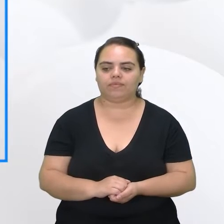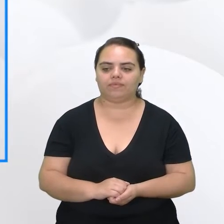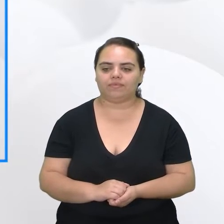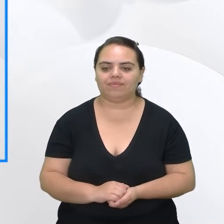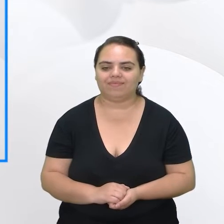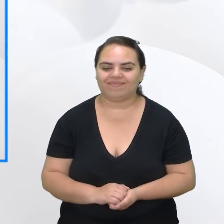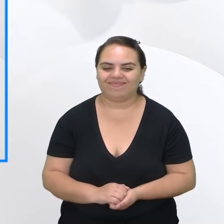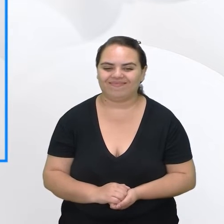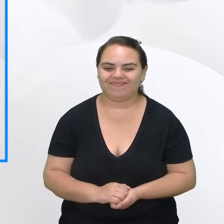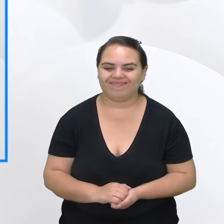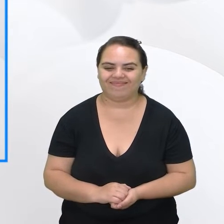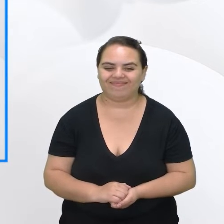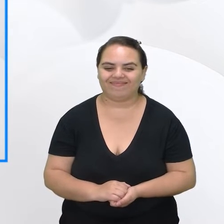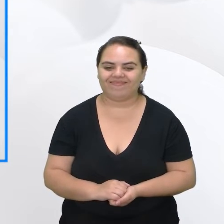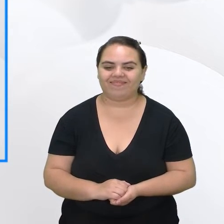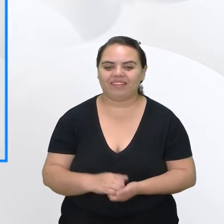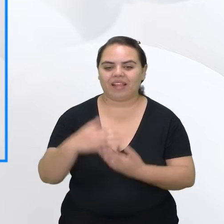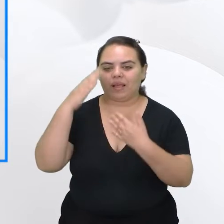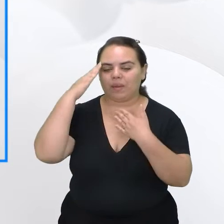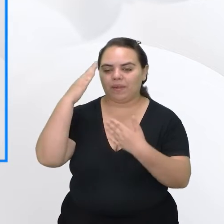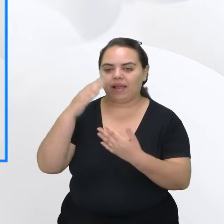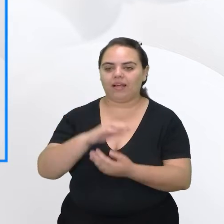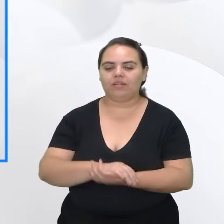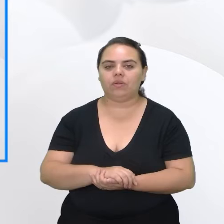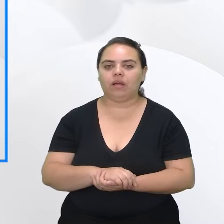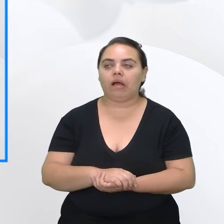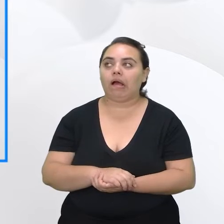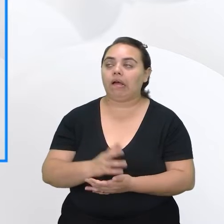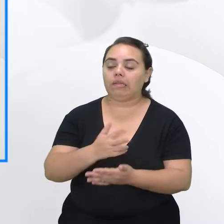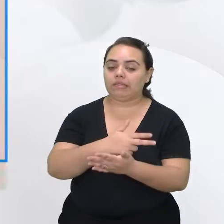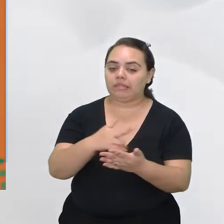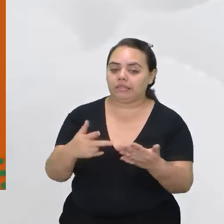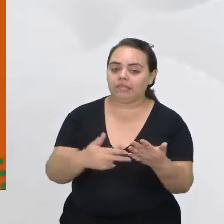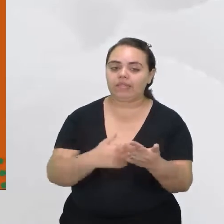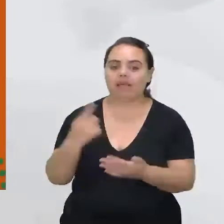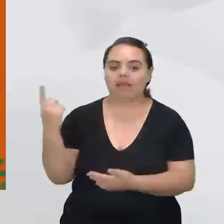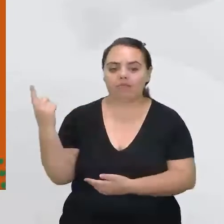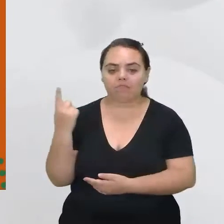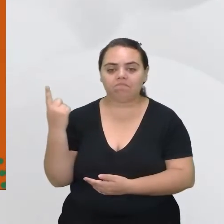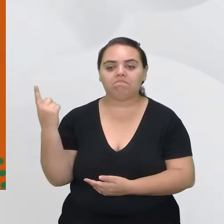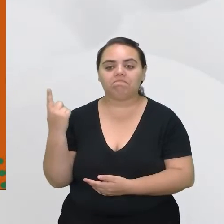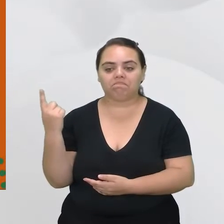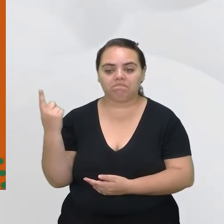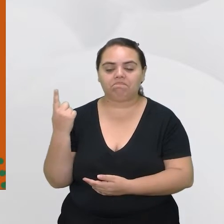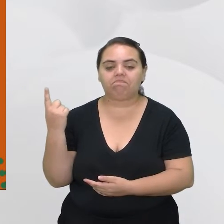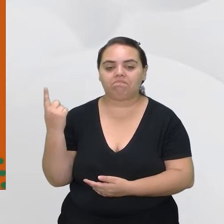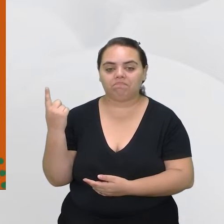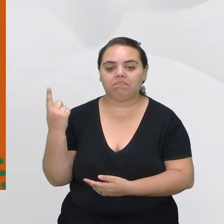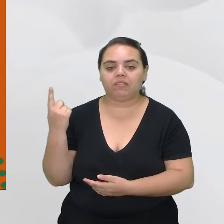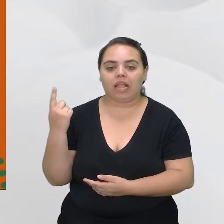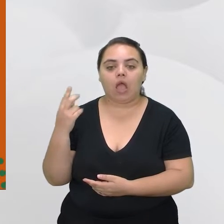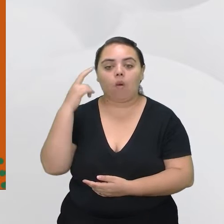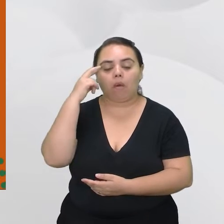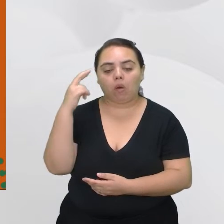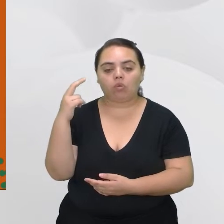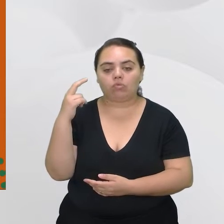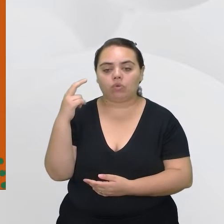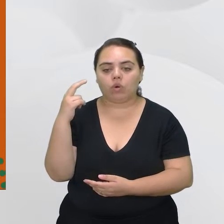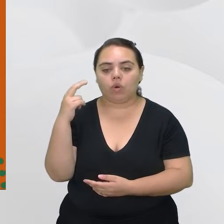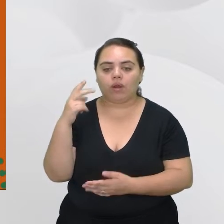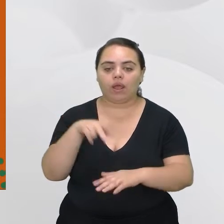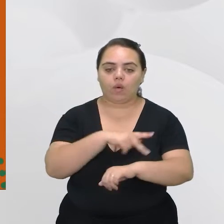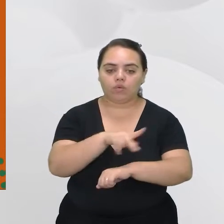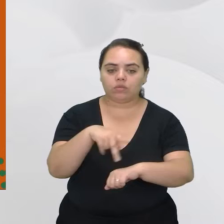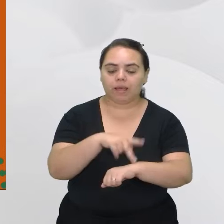compartilhar? Isso, obrigada. Essa imagem é tão... são as escolas embaixo da árvore, né? Isso é uma cultura em alguns